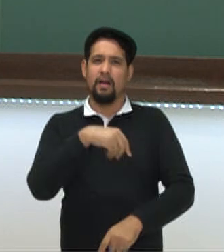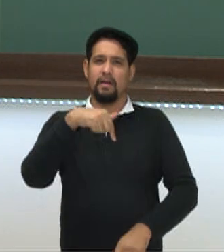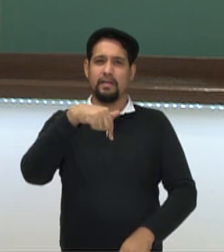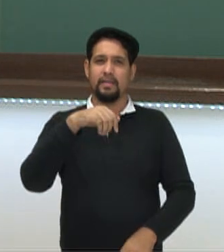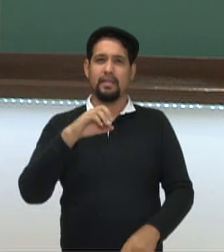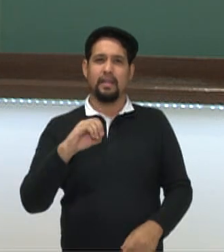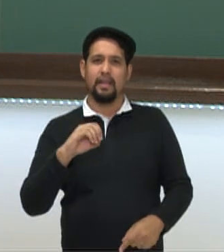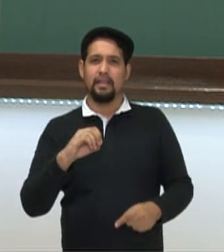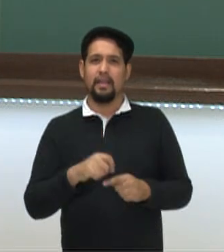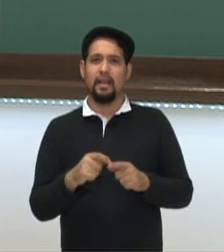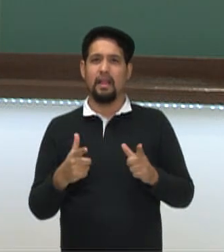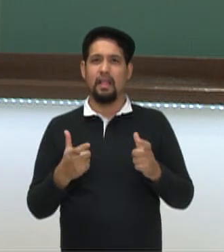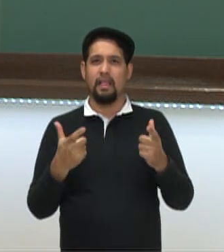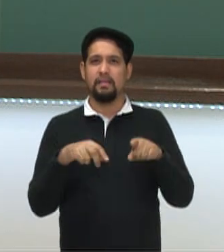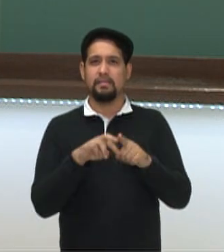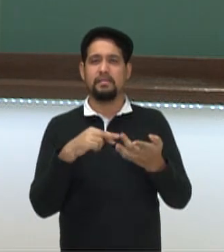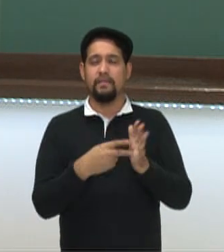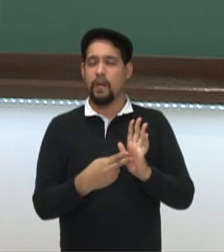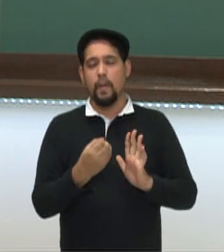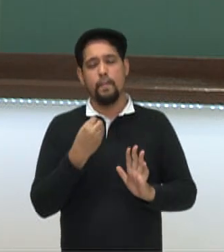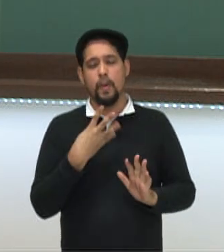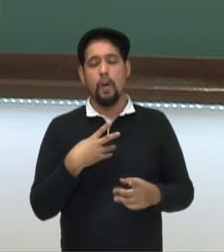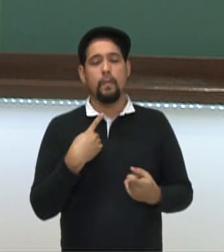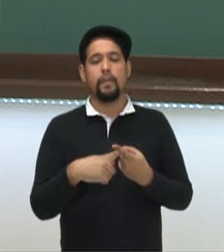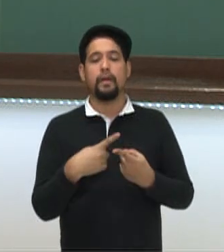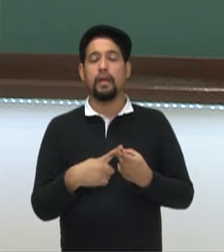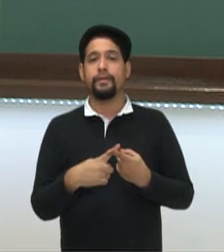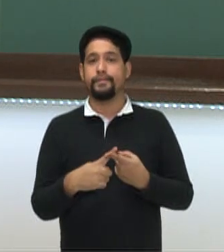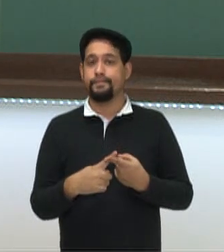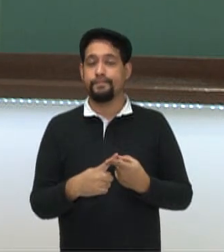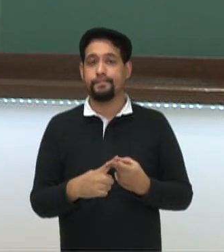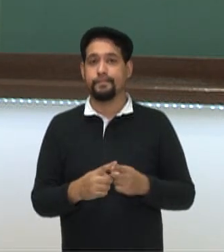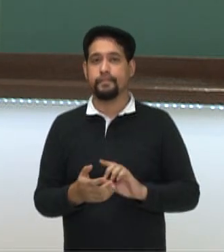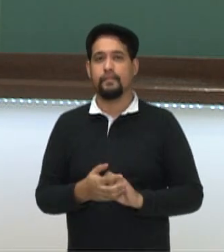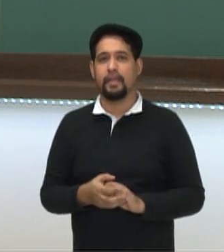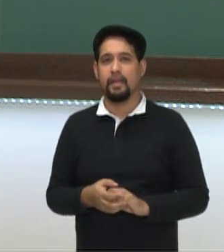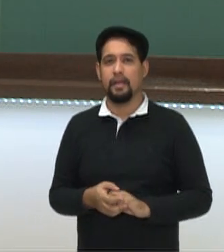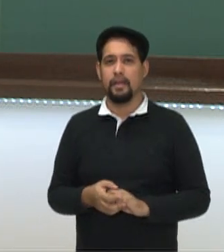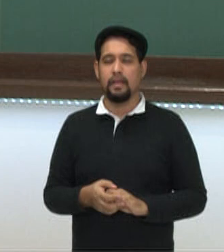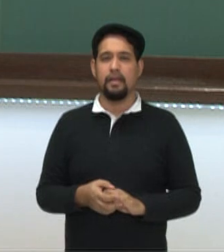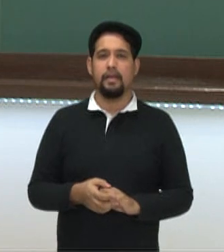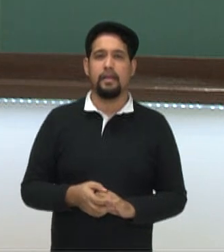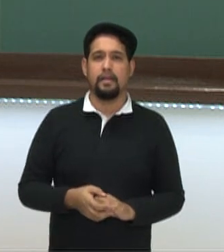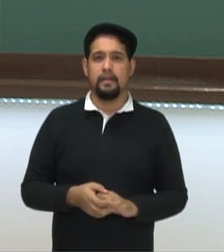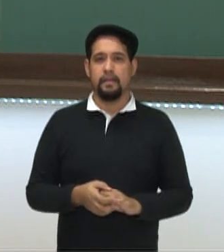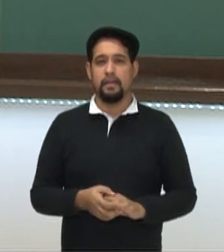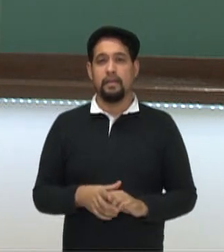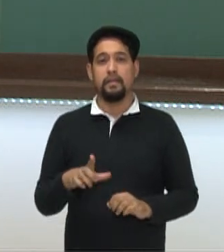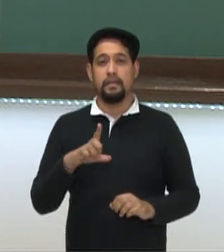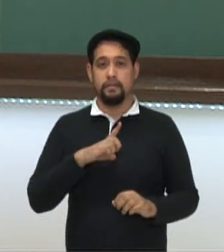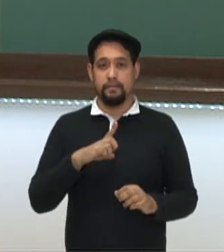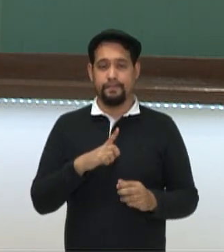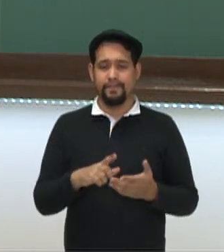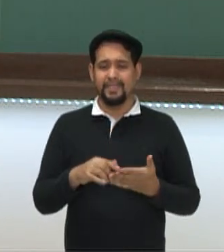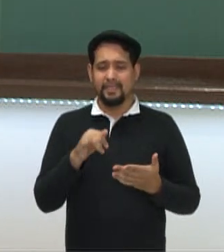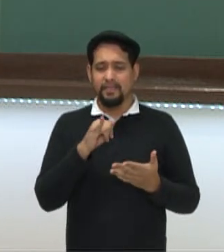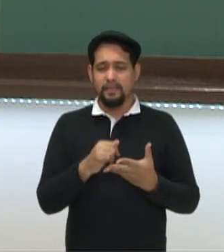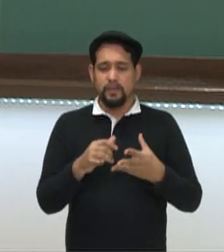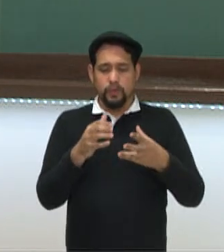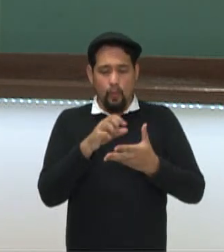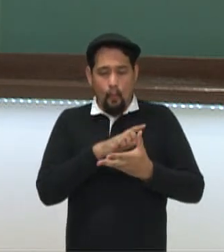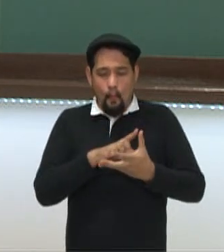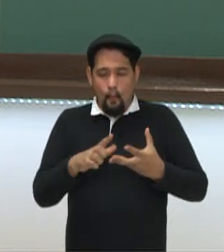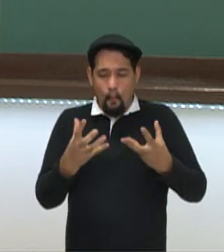uma graduação ideal porque ele, além de desidratar, ele